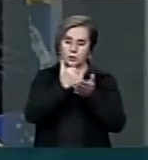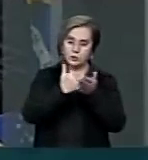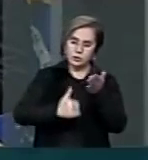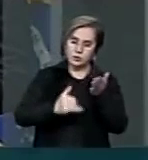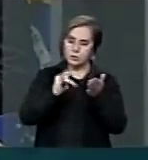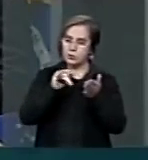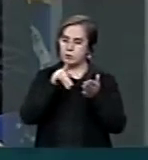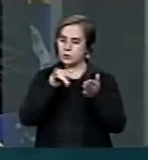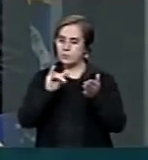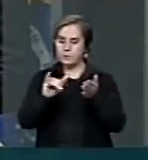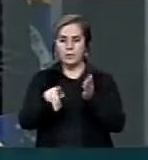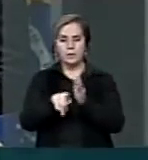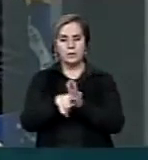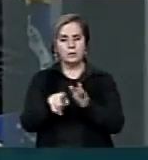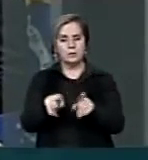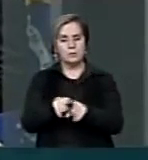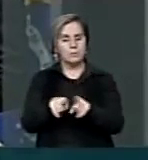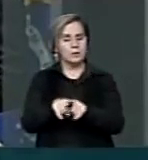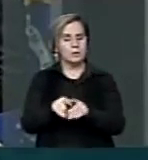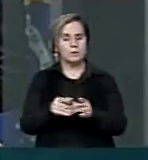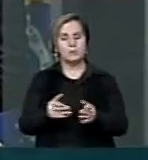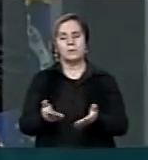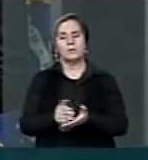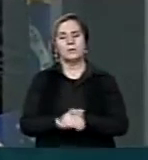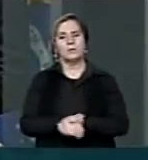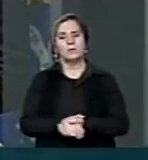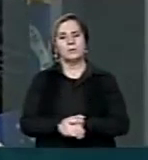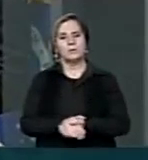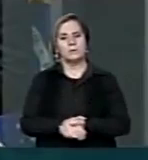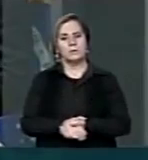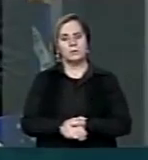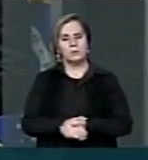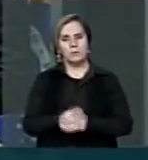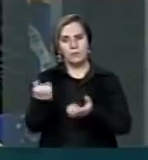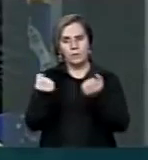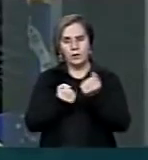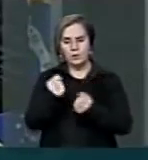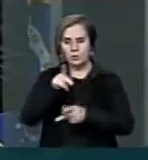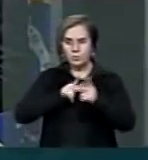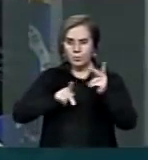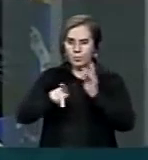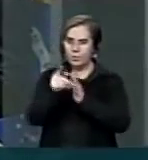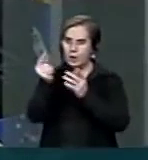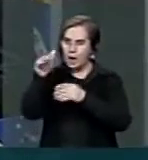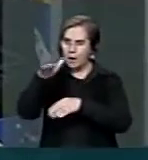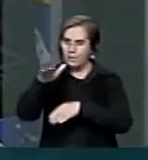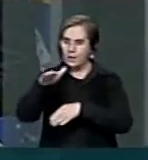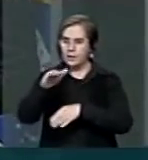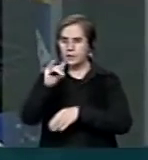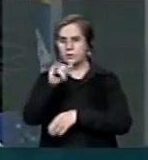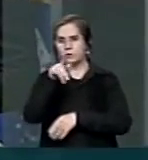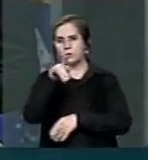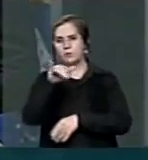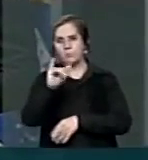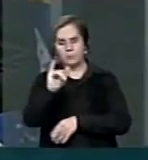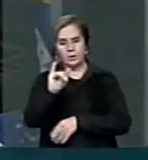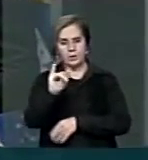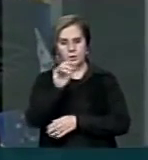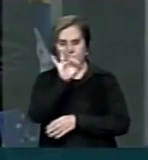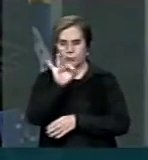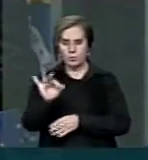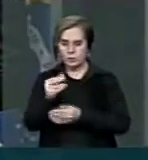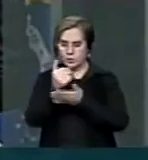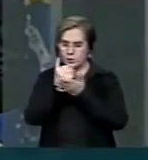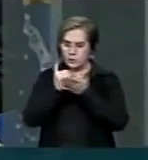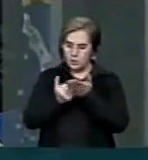IPI na linha branca e nos veículos de baixo custo, veículos populares, onde o IPI, uma parcela do